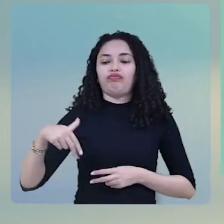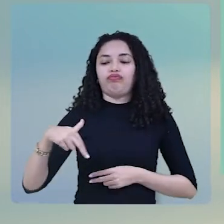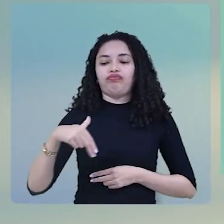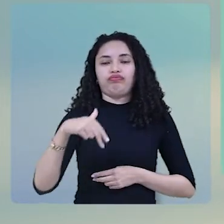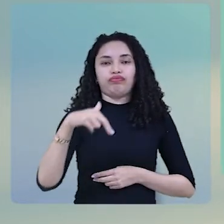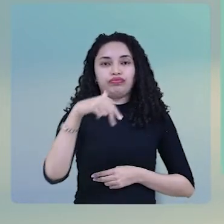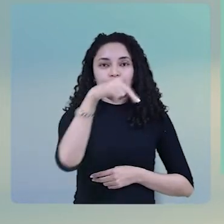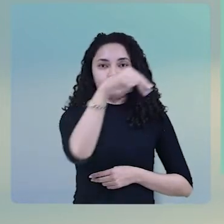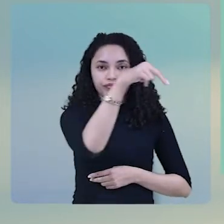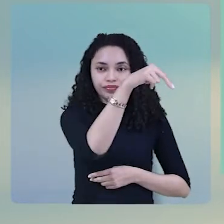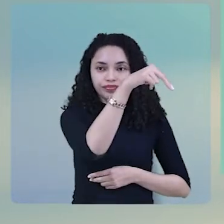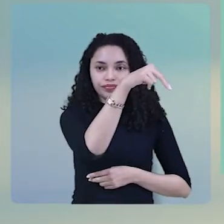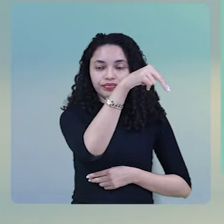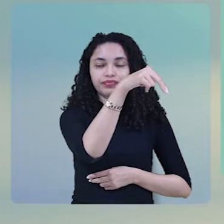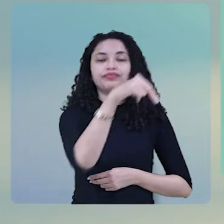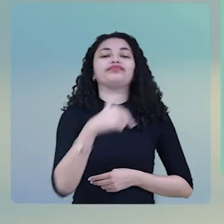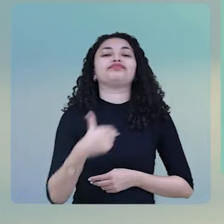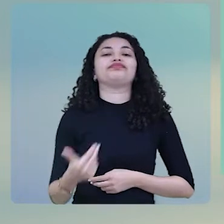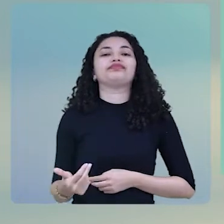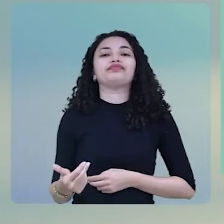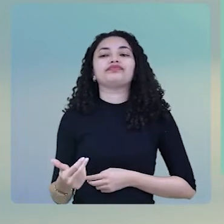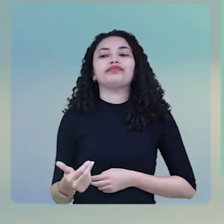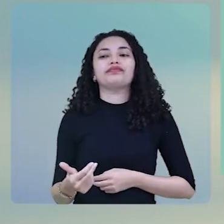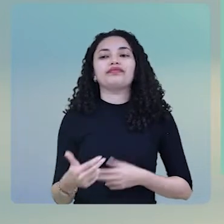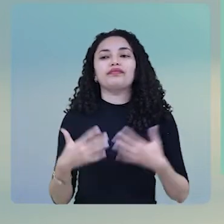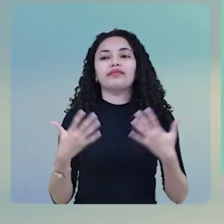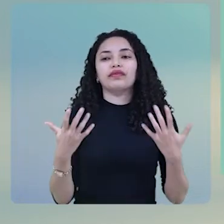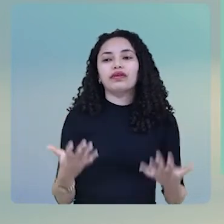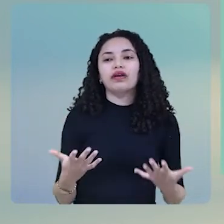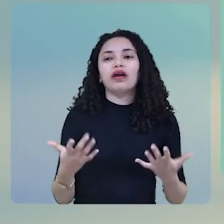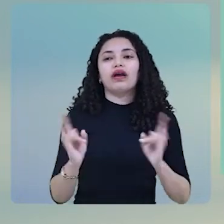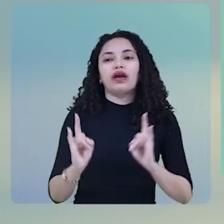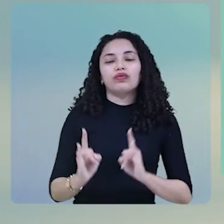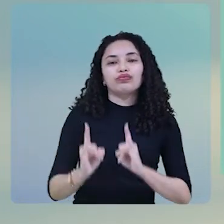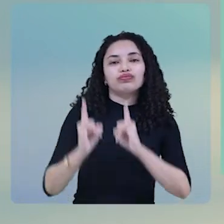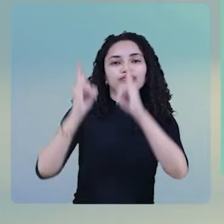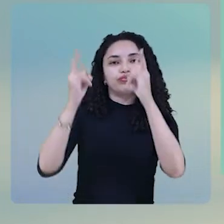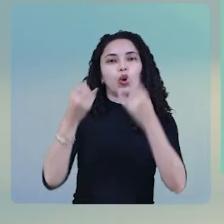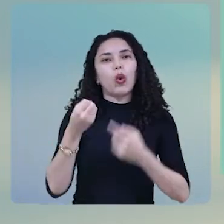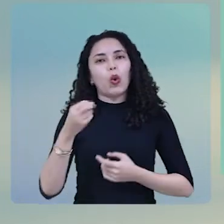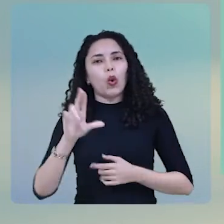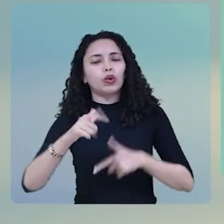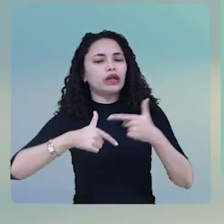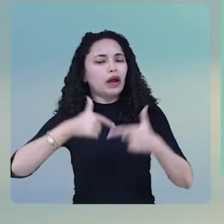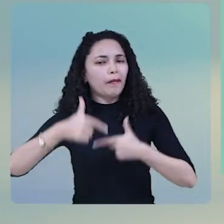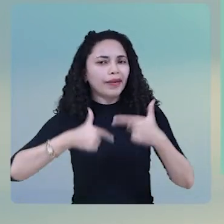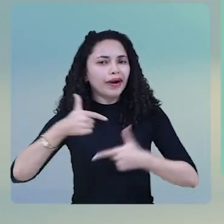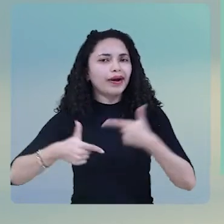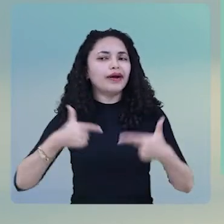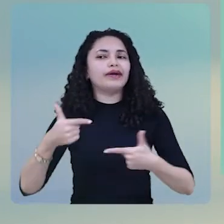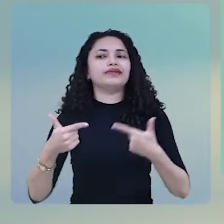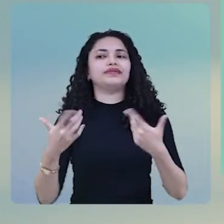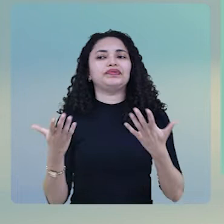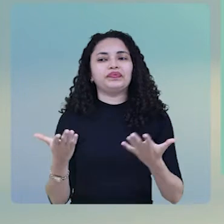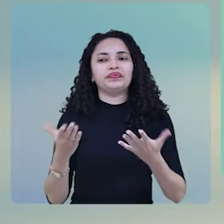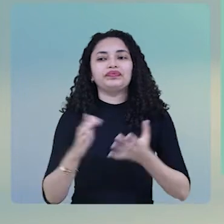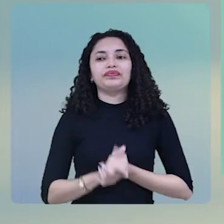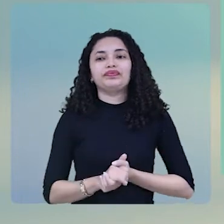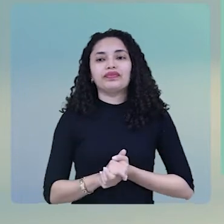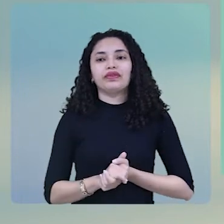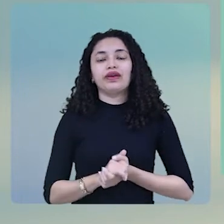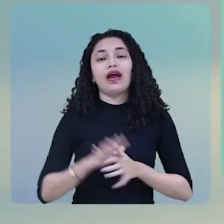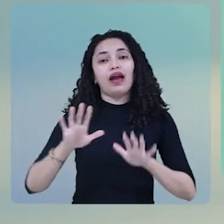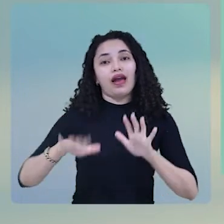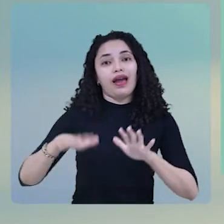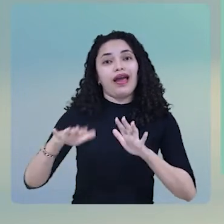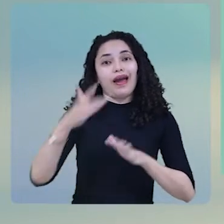escada, alguns degraus do seu condomínio ou mesmo do seu trabalho, né? Então, eu escuto muita